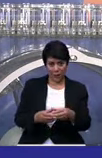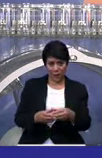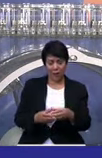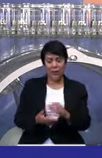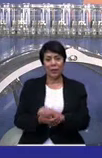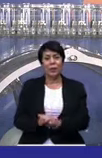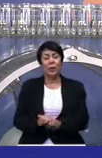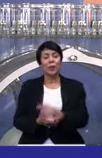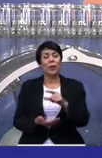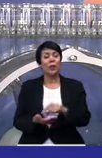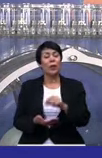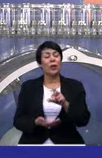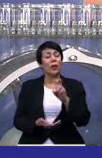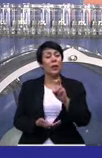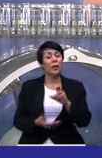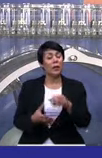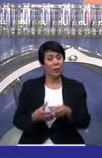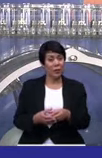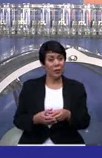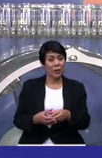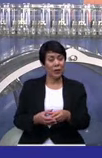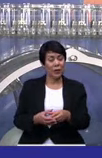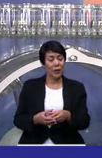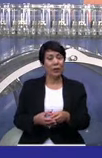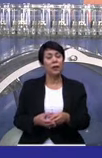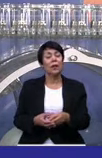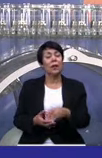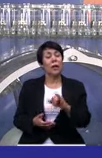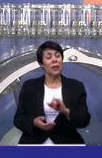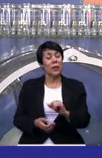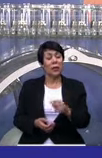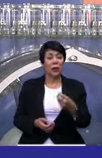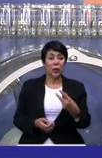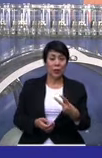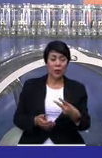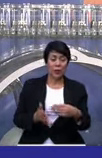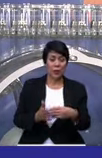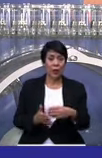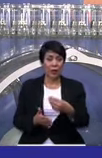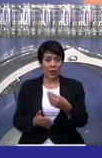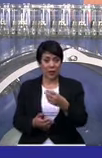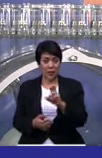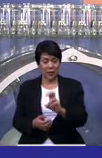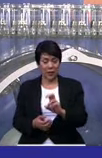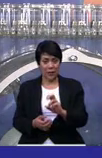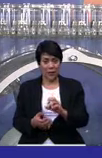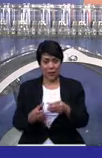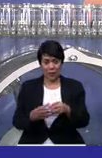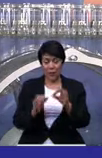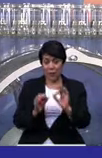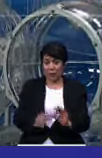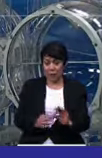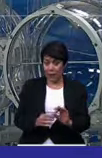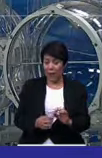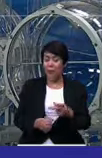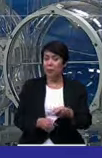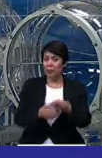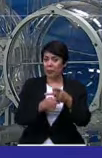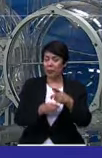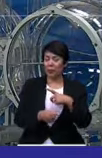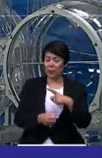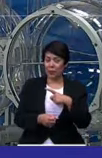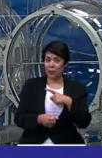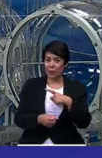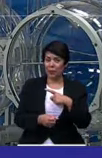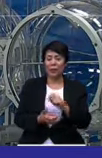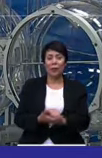01 a 80. Serão sorteados 5 números e você ganha prêmio se acertar 5, 4, 3 ou 2 números. Fique